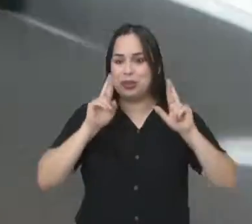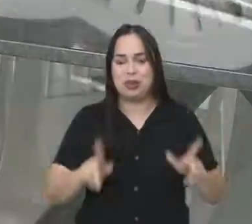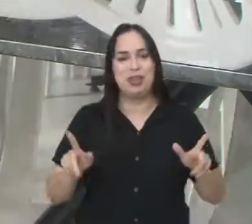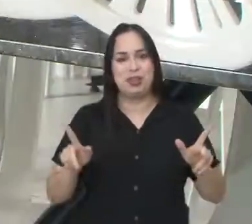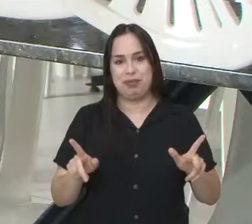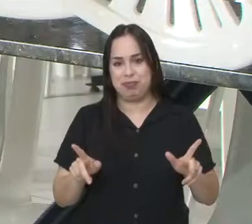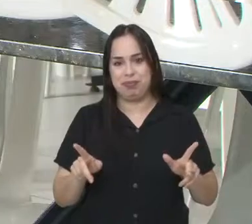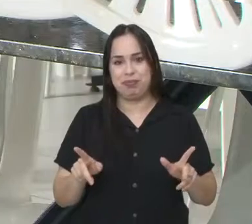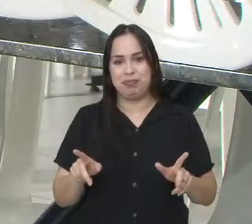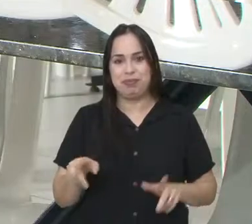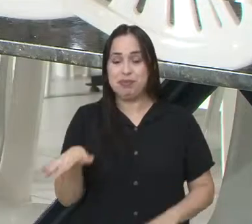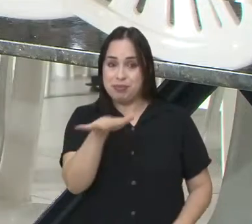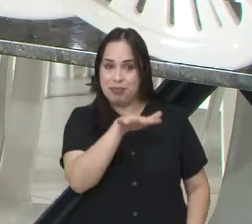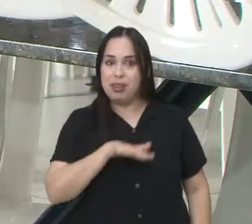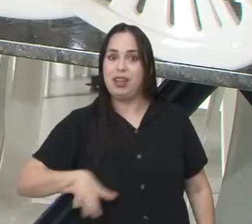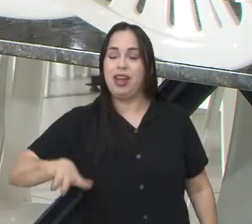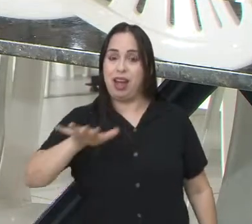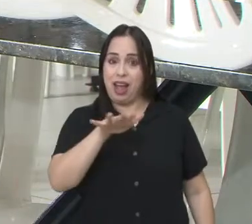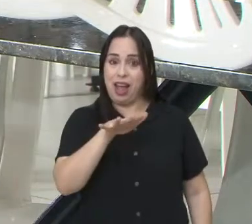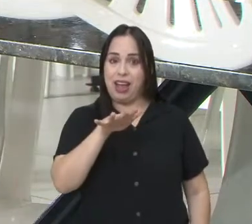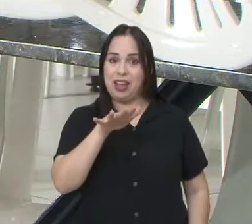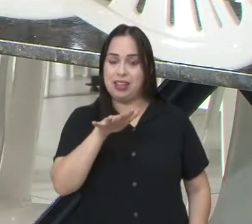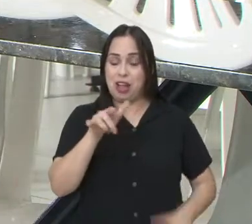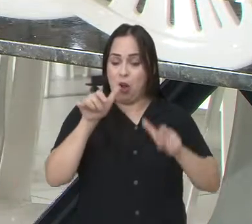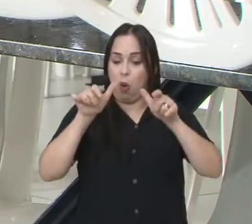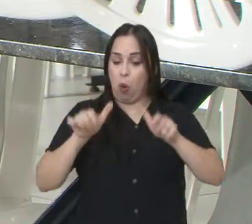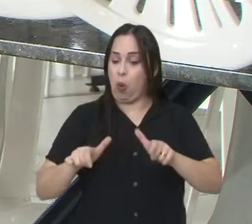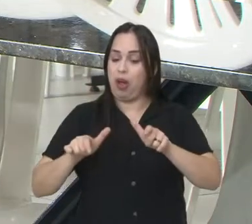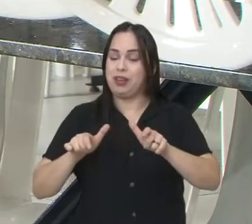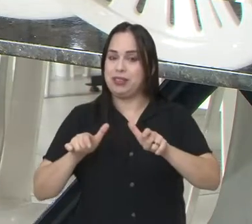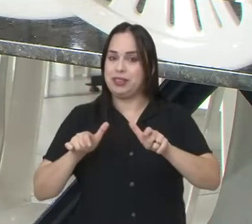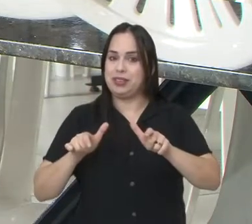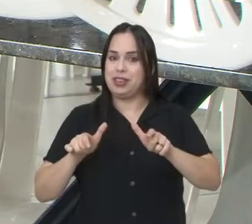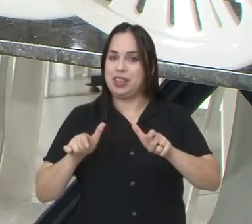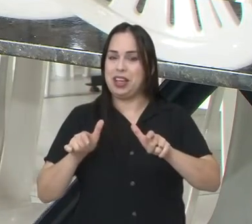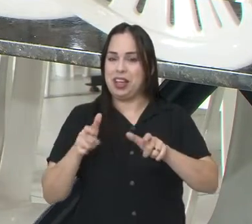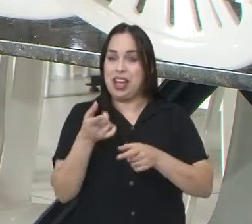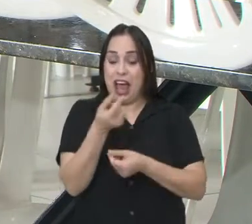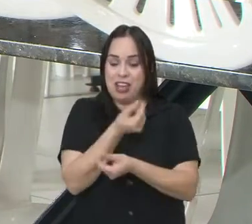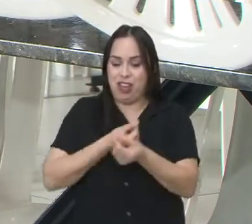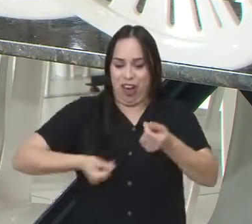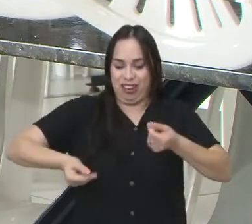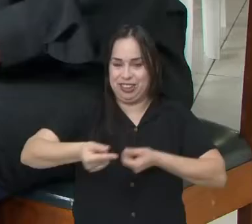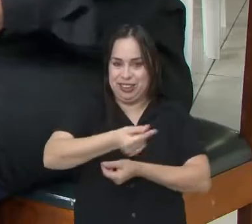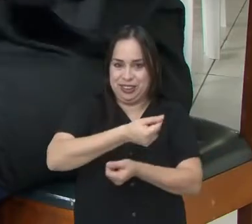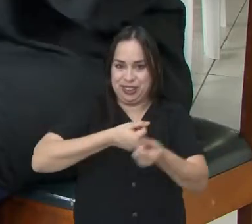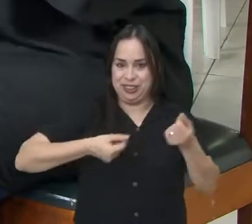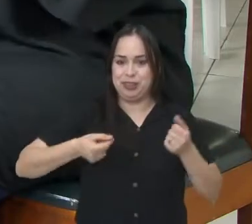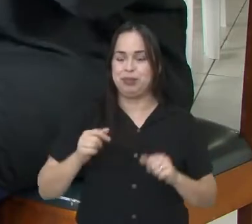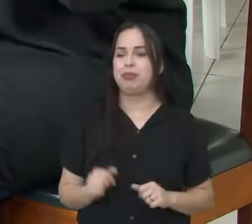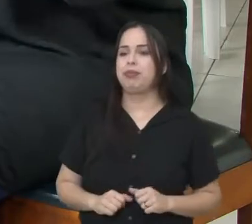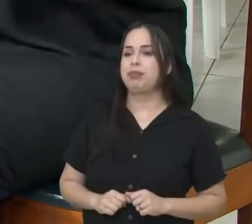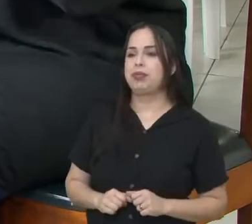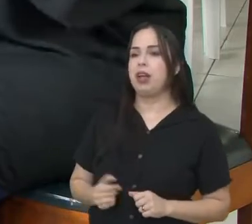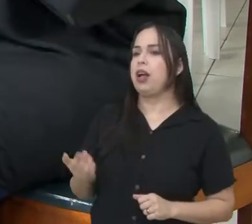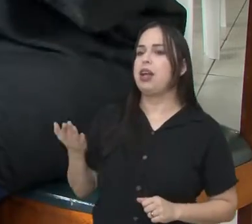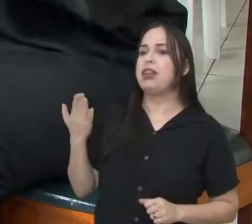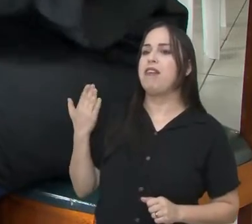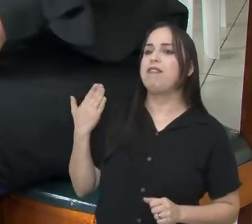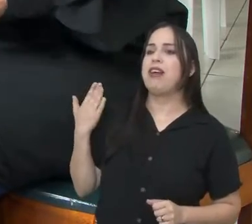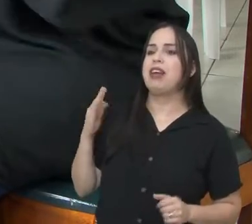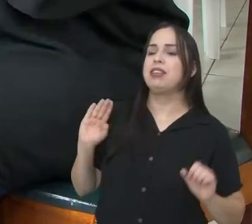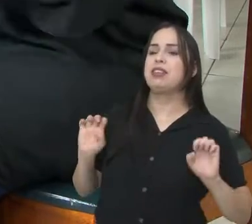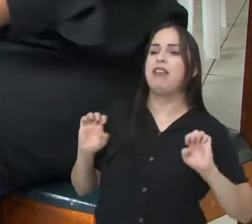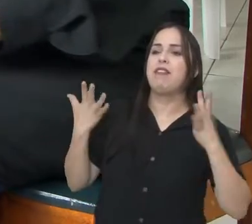São Dimas, ele é realmente um centro de economia de São José dos Campos. E na época das